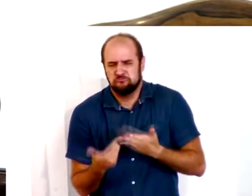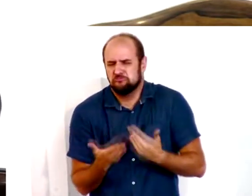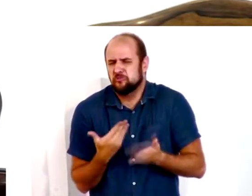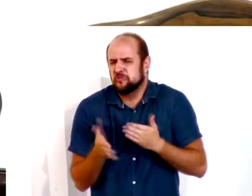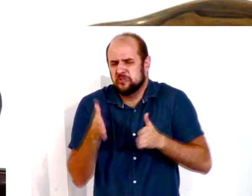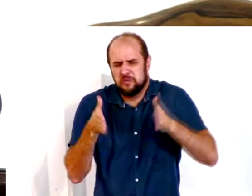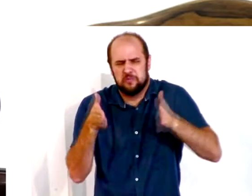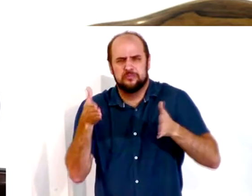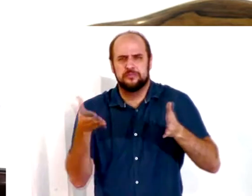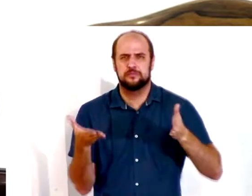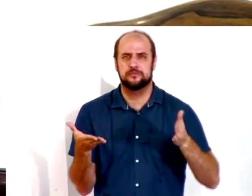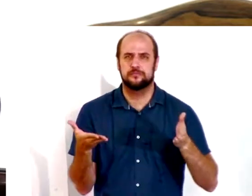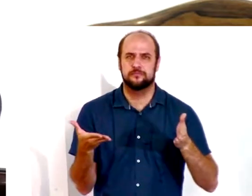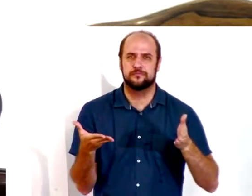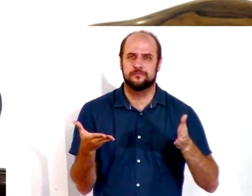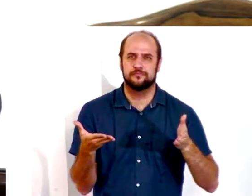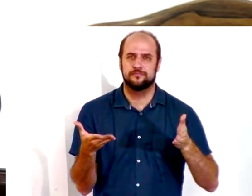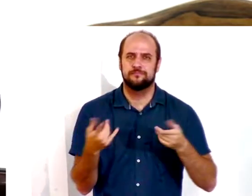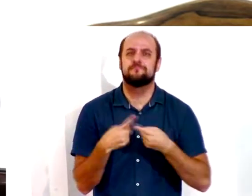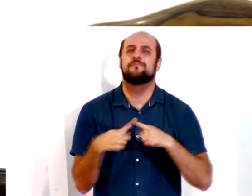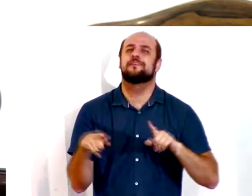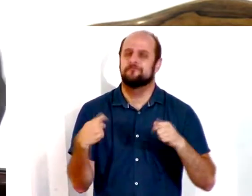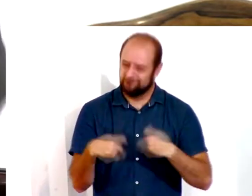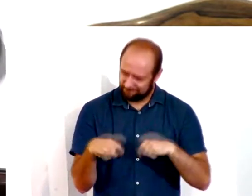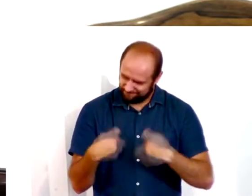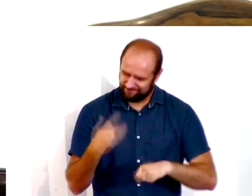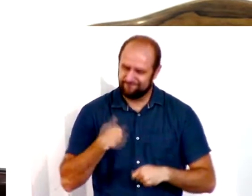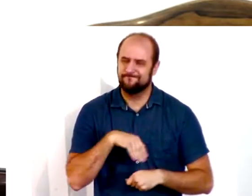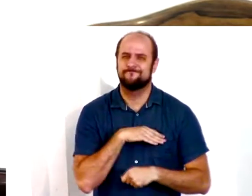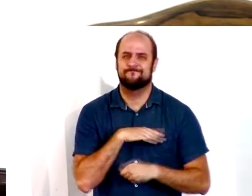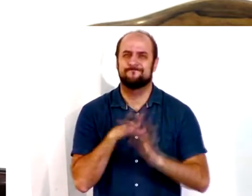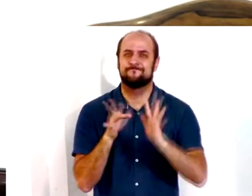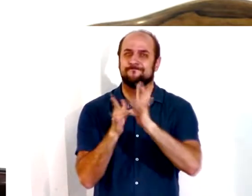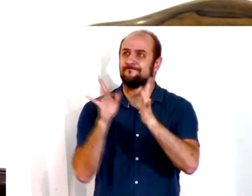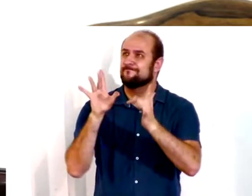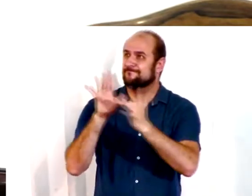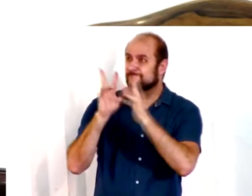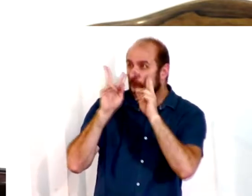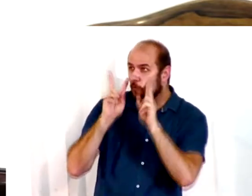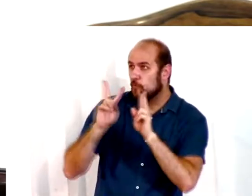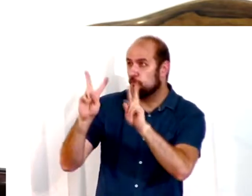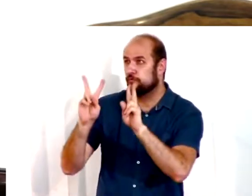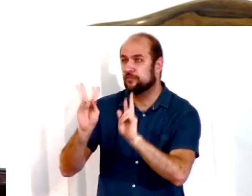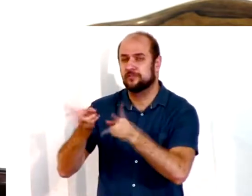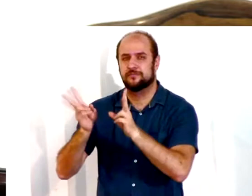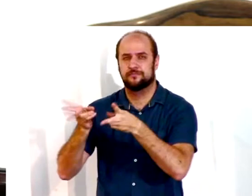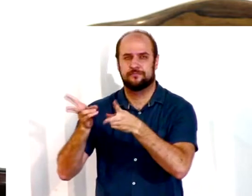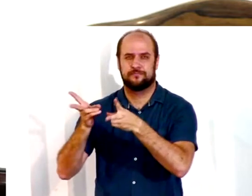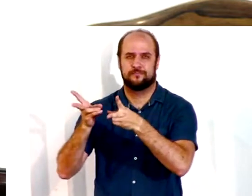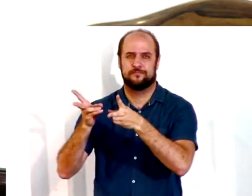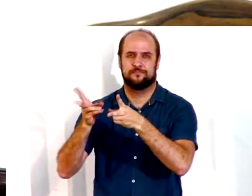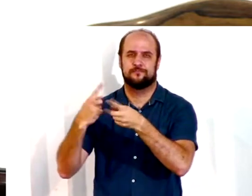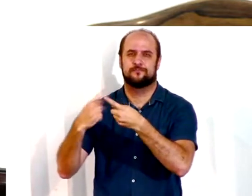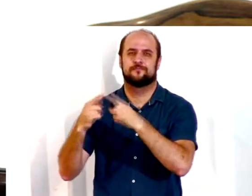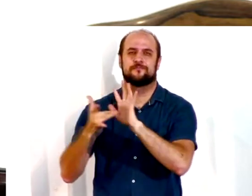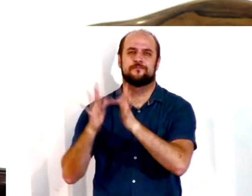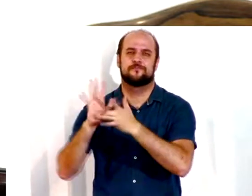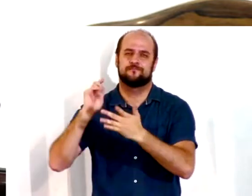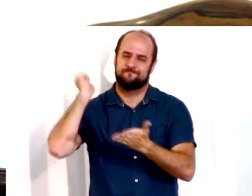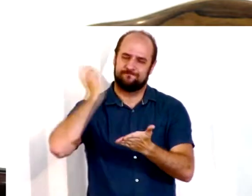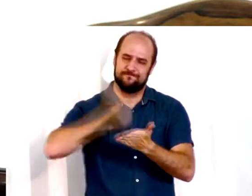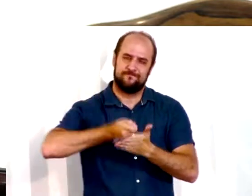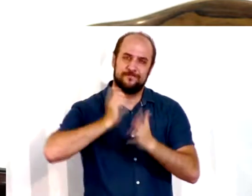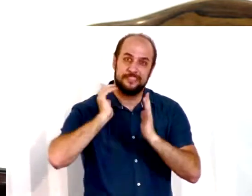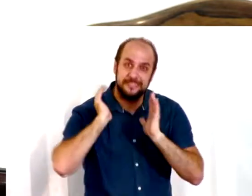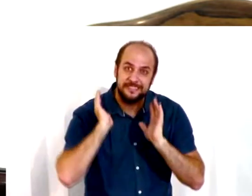Mas Ele deve ser, porque Ele te comprou para ser um filho dEle. É isso que Paulo está